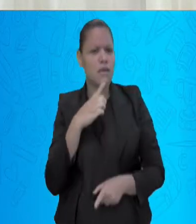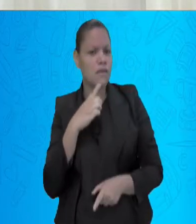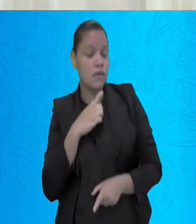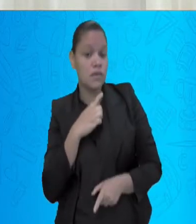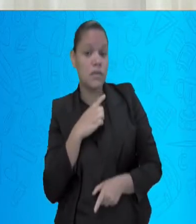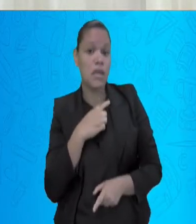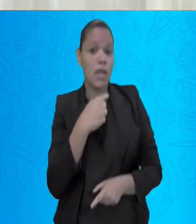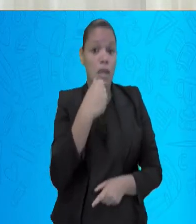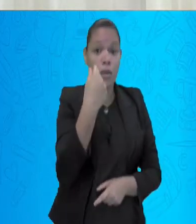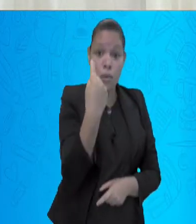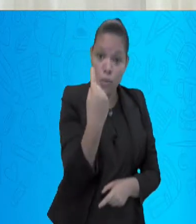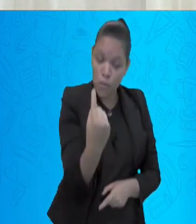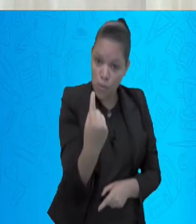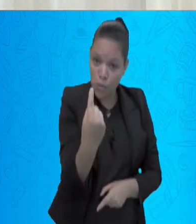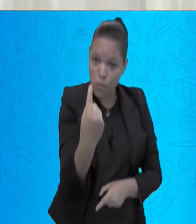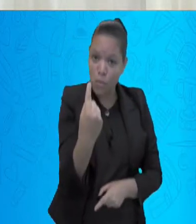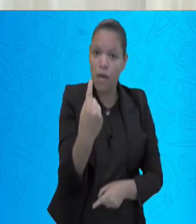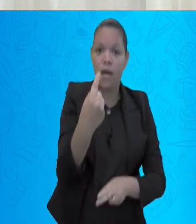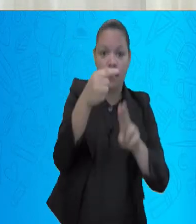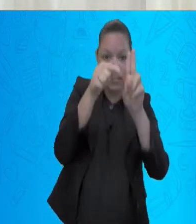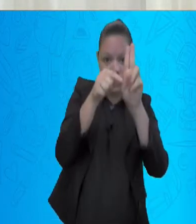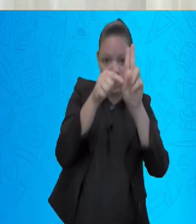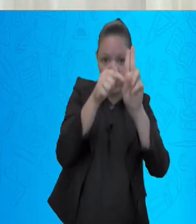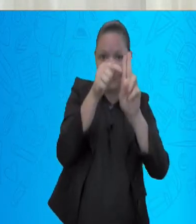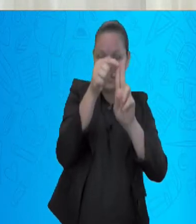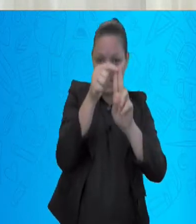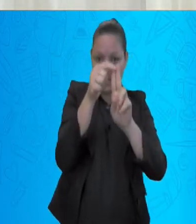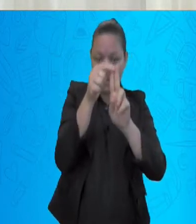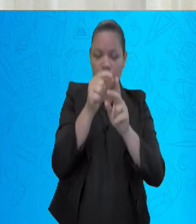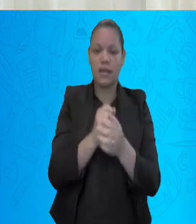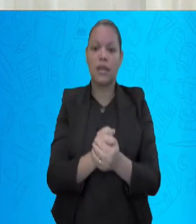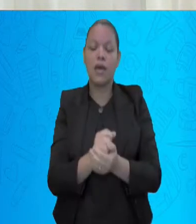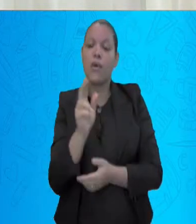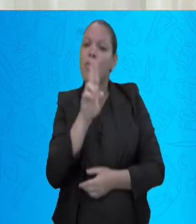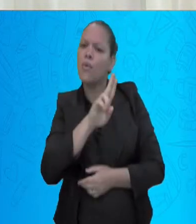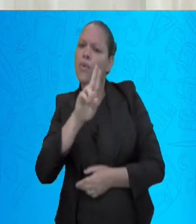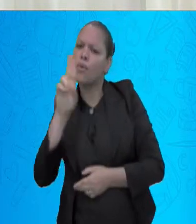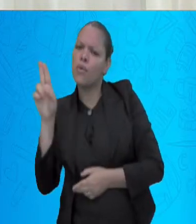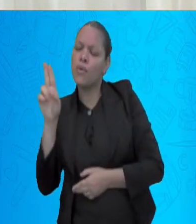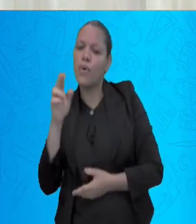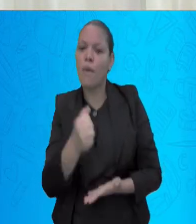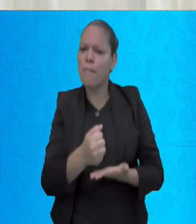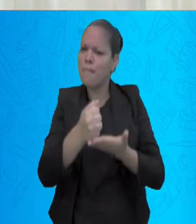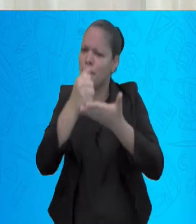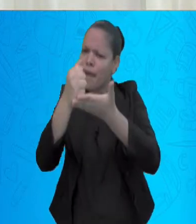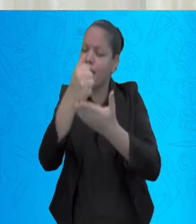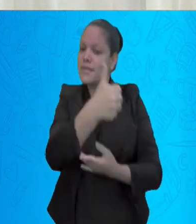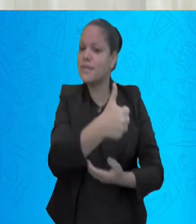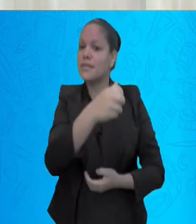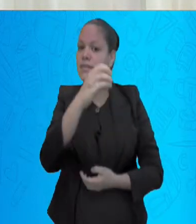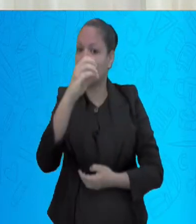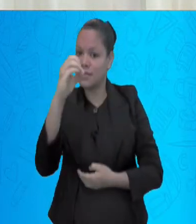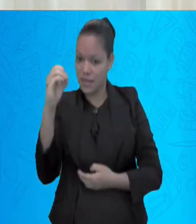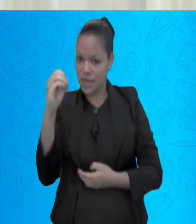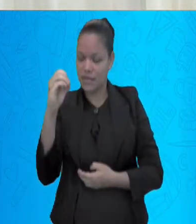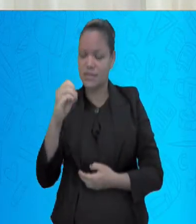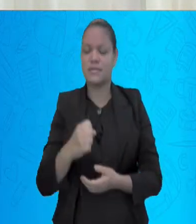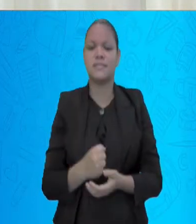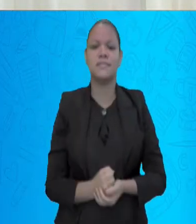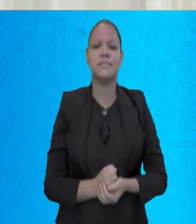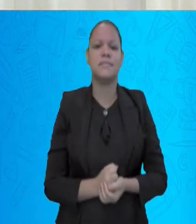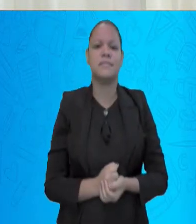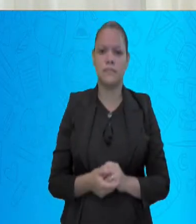uma dezena. Por isso que o nosso sistema chama de base 10. Então, a cada 10 unidades, eu tenho uma